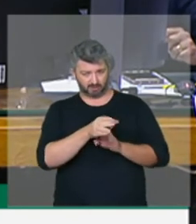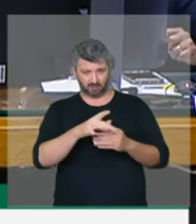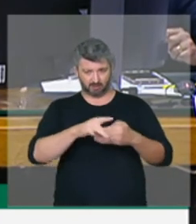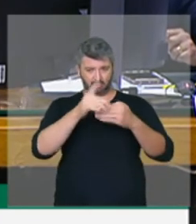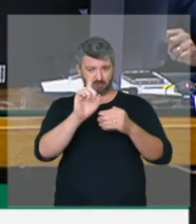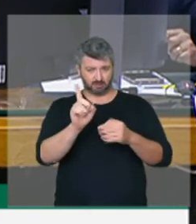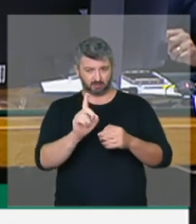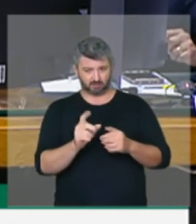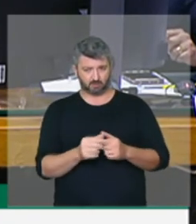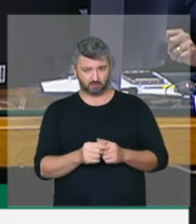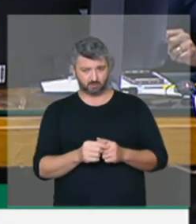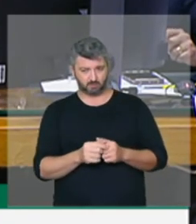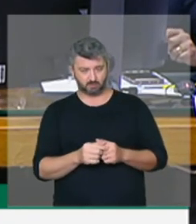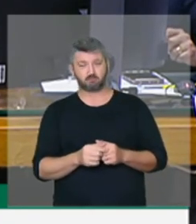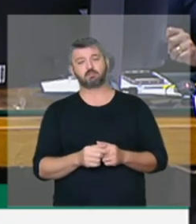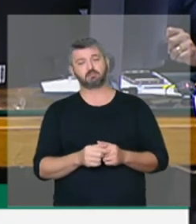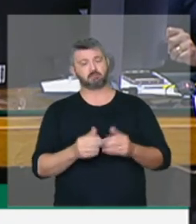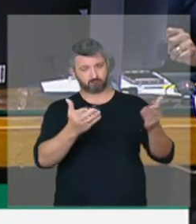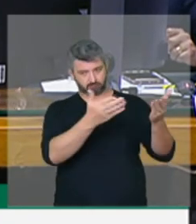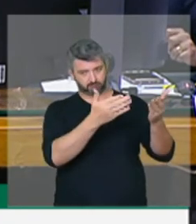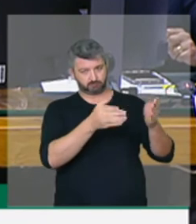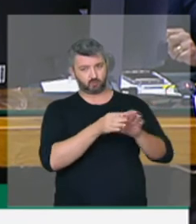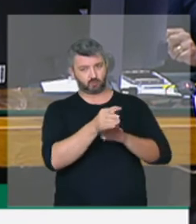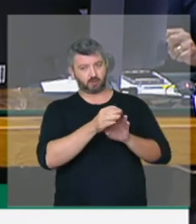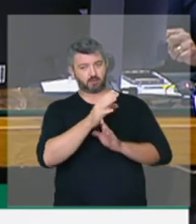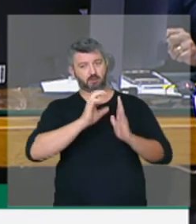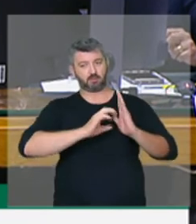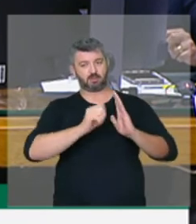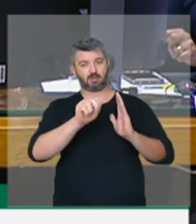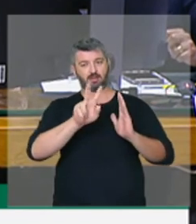não, Vossa Excelência, como orienta o avante?